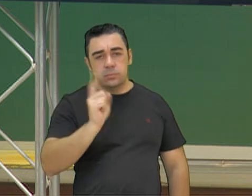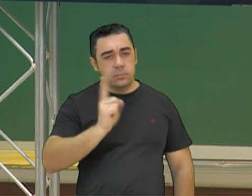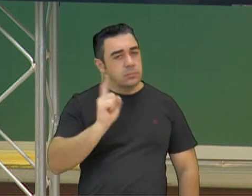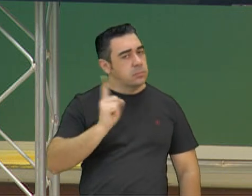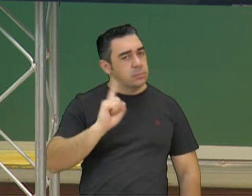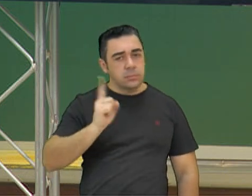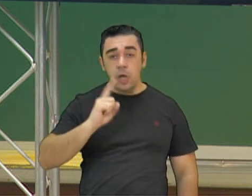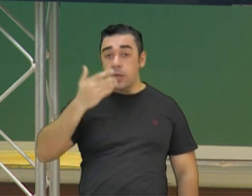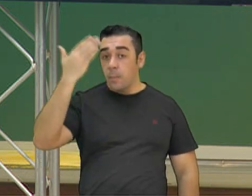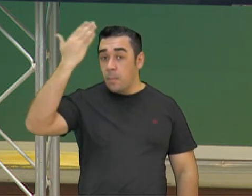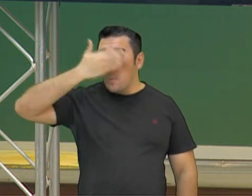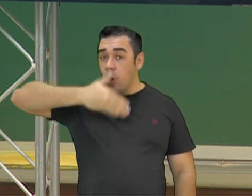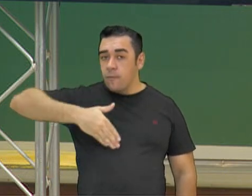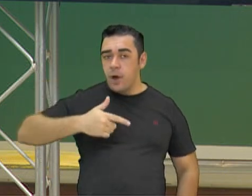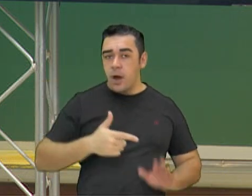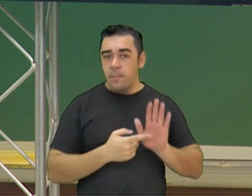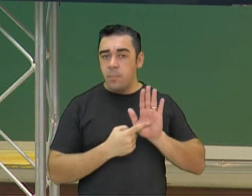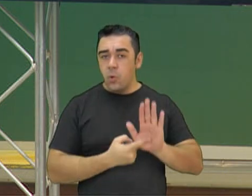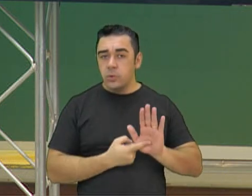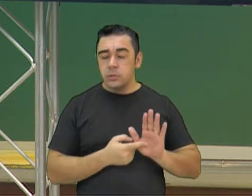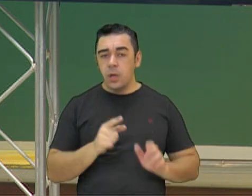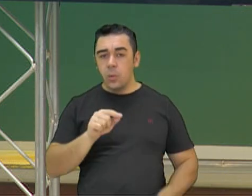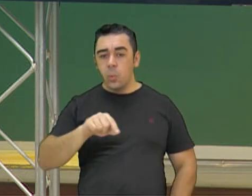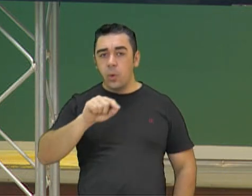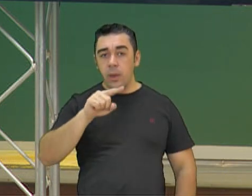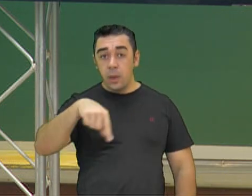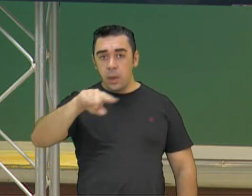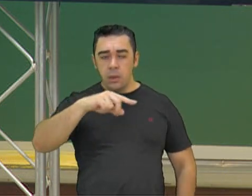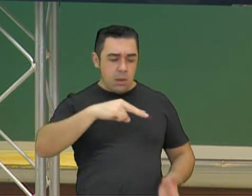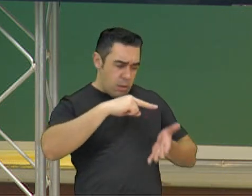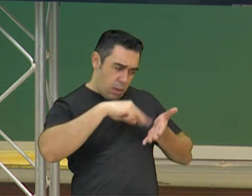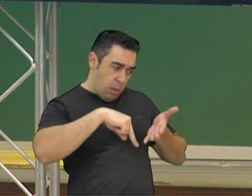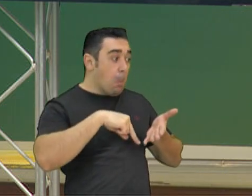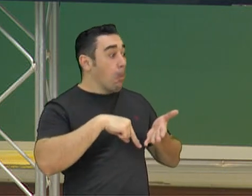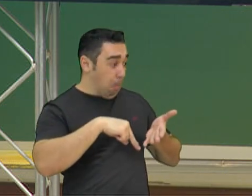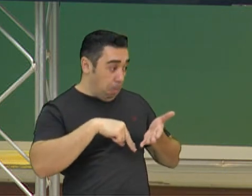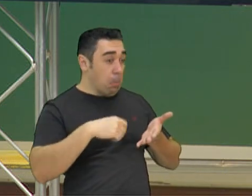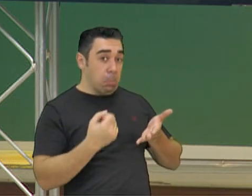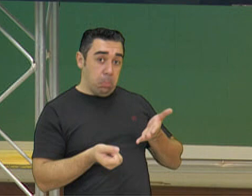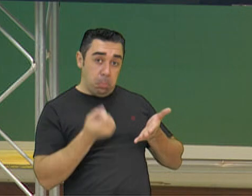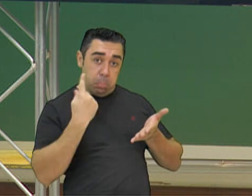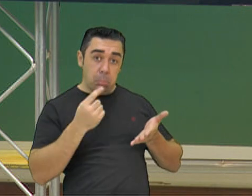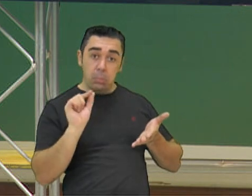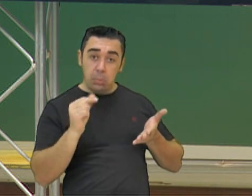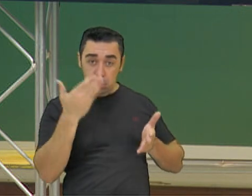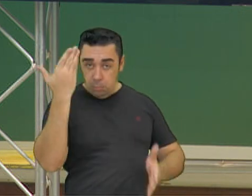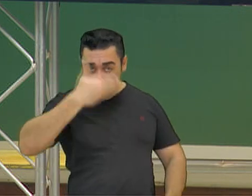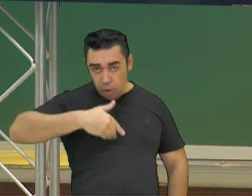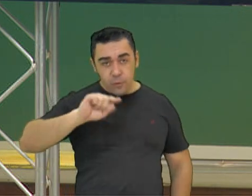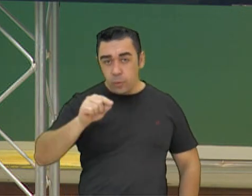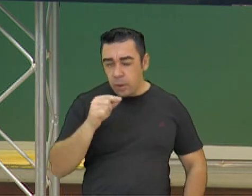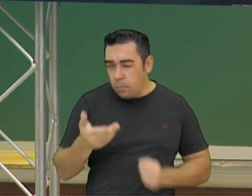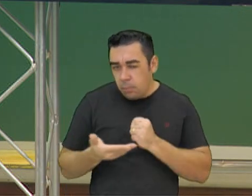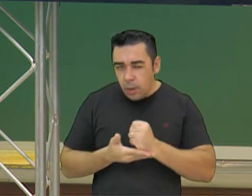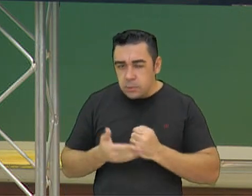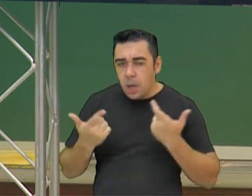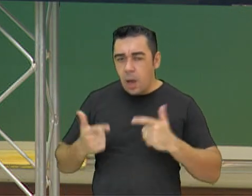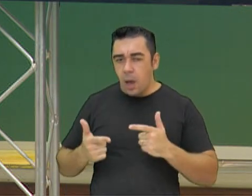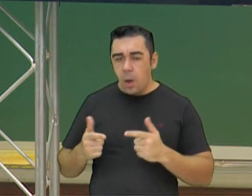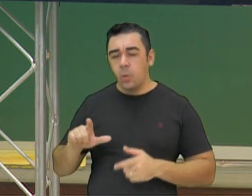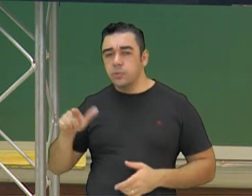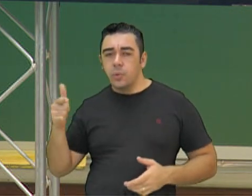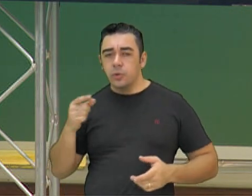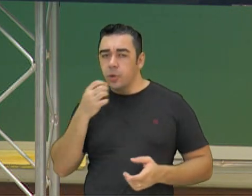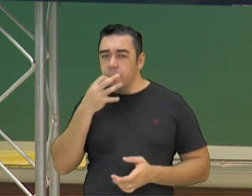tem que provar, mostrar, convencer o seu leitor com base em que você está dando aquela opinião, aquele